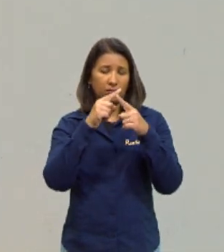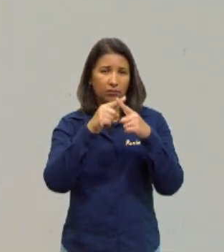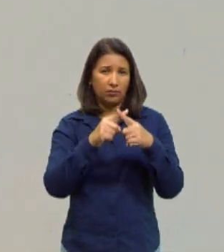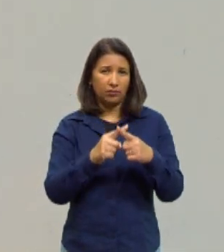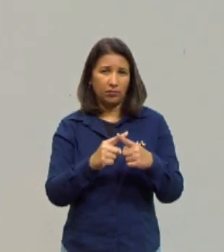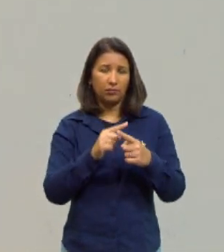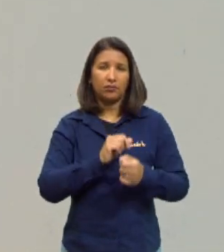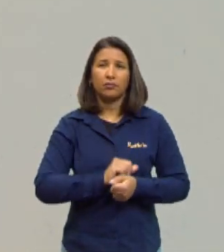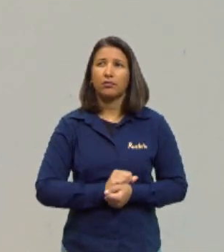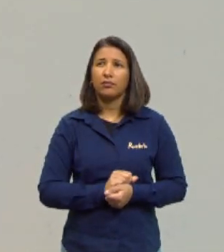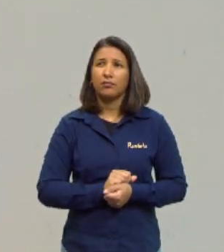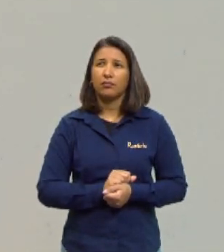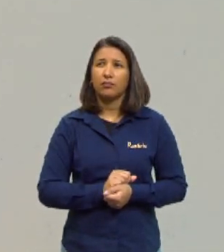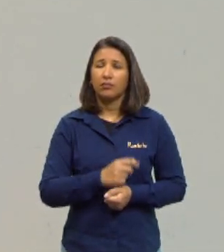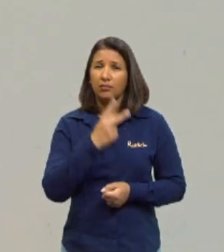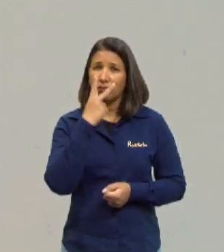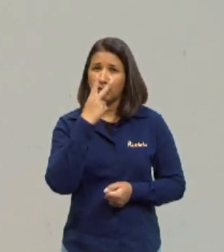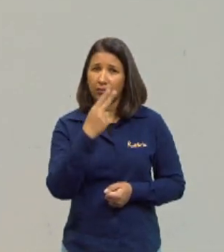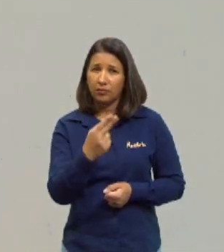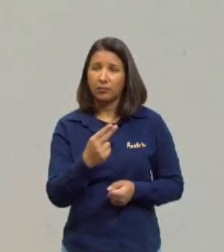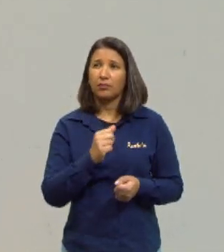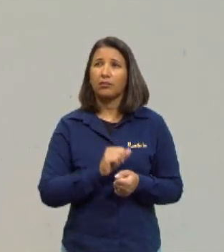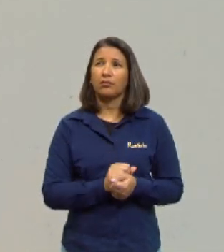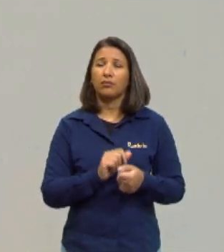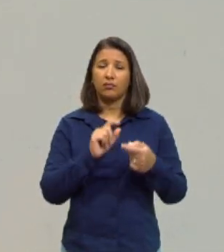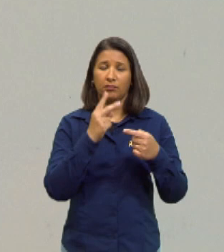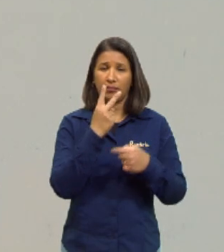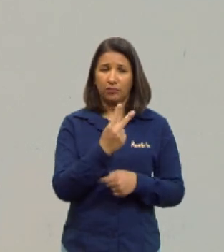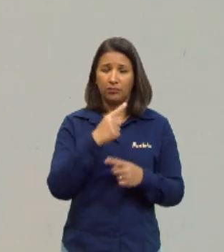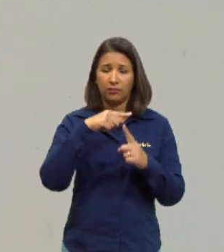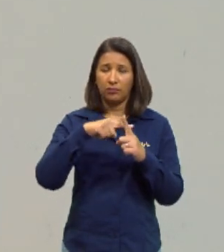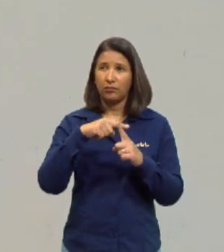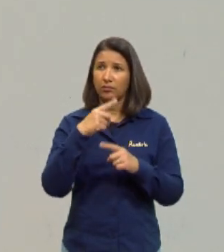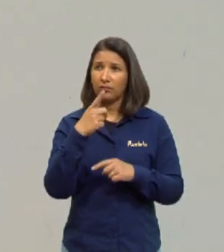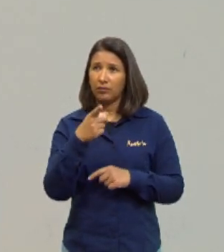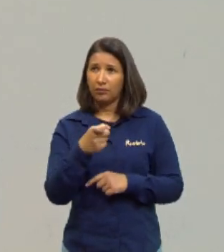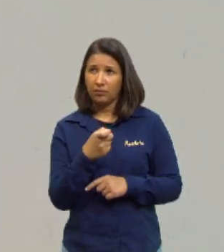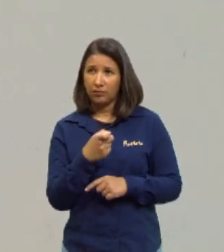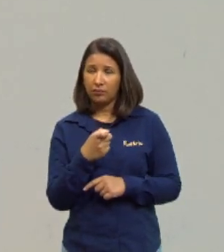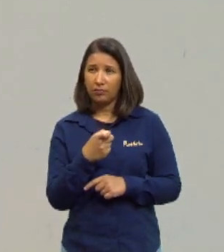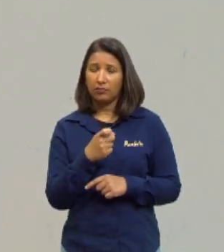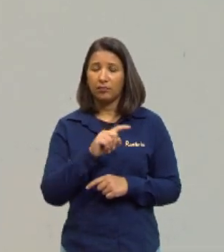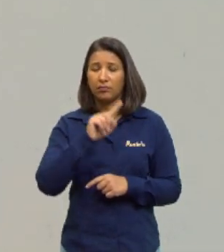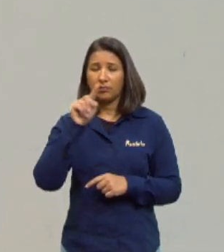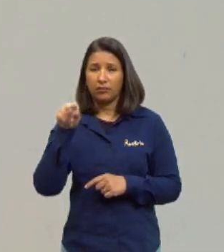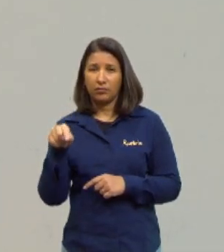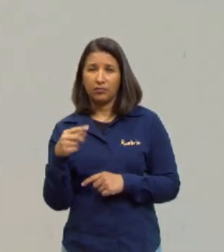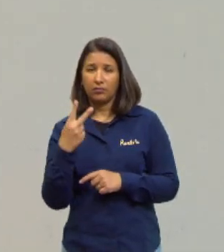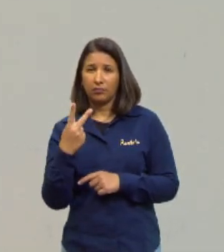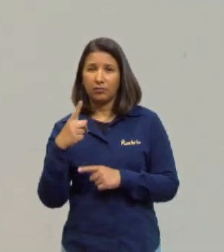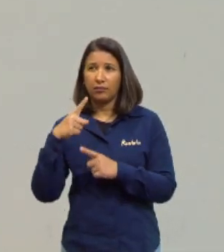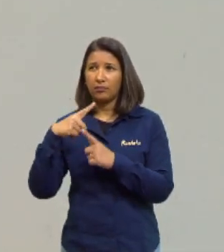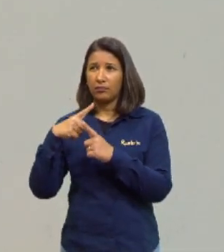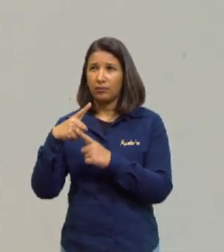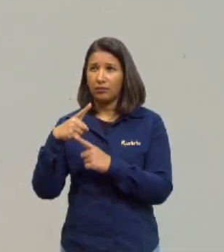notável, porque é o mesmo que fazer 2 mais x que multiplica 2 mais